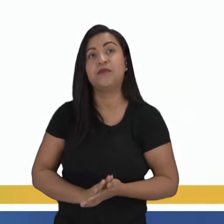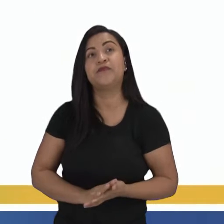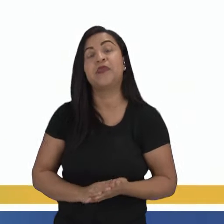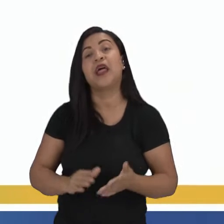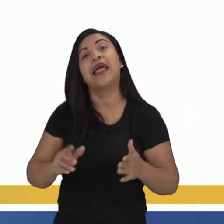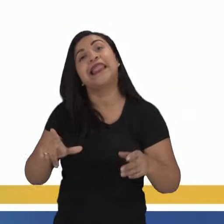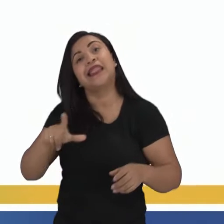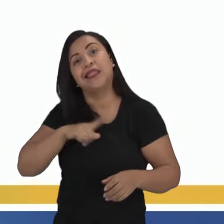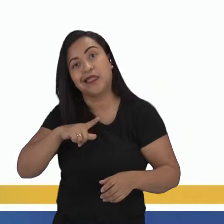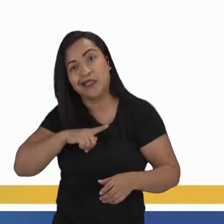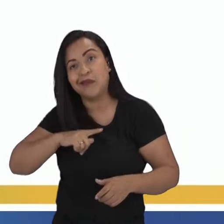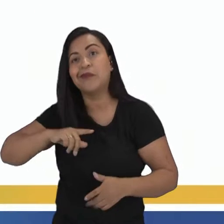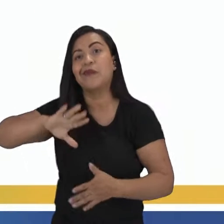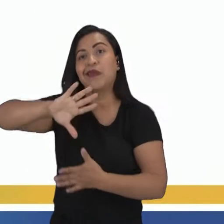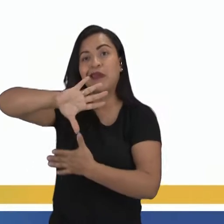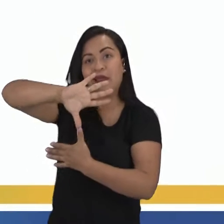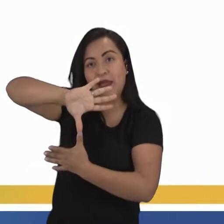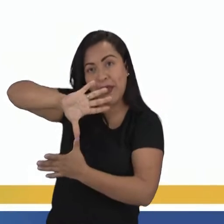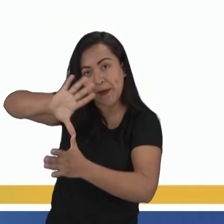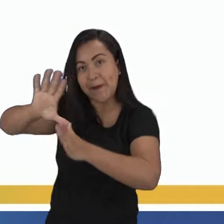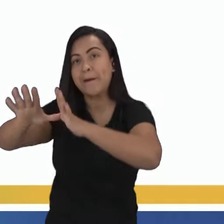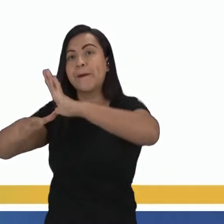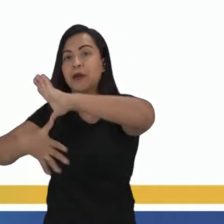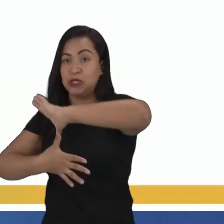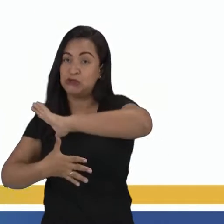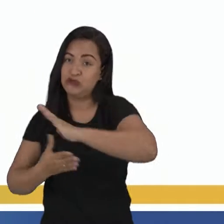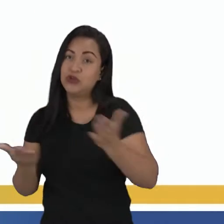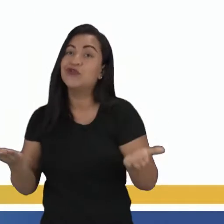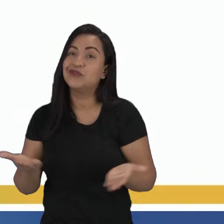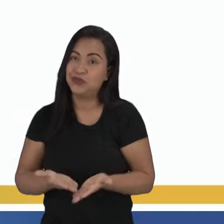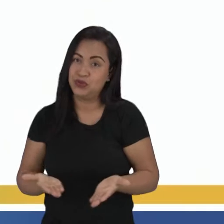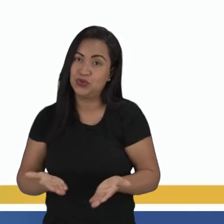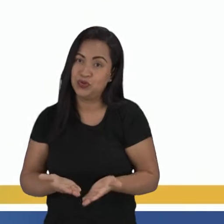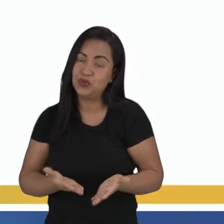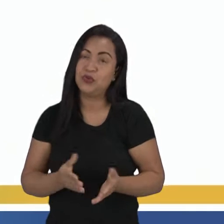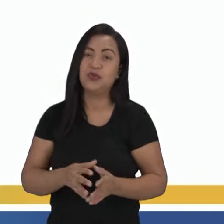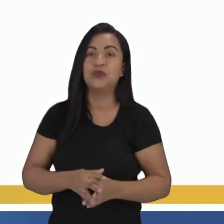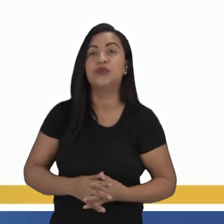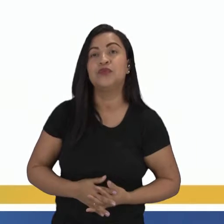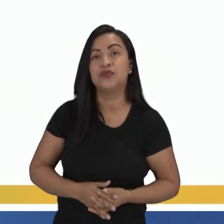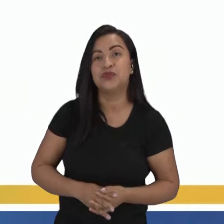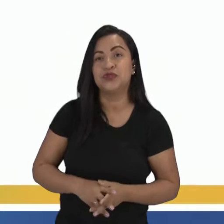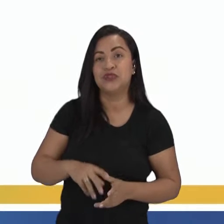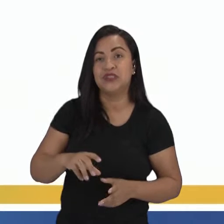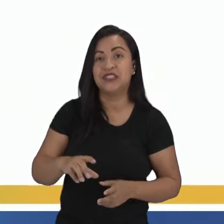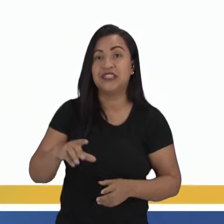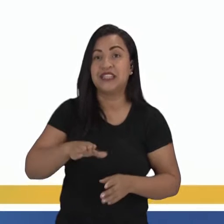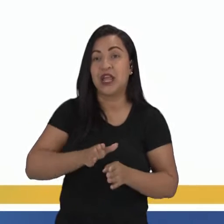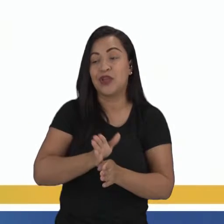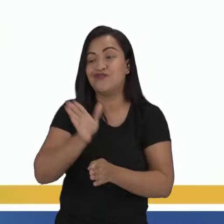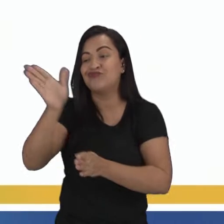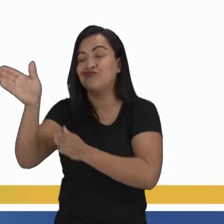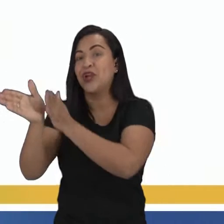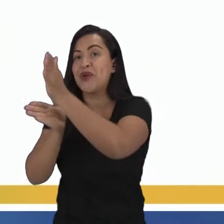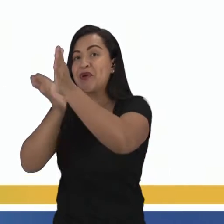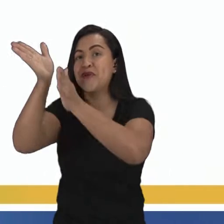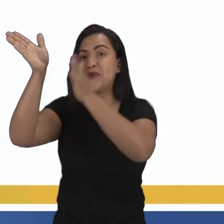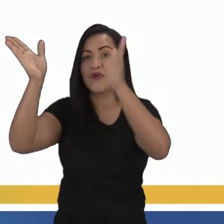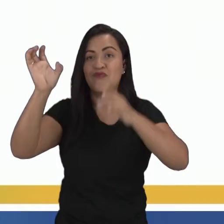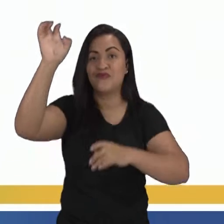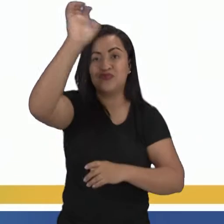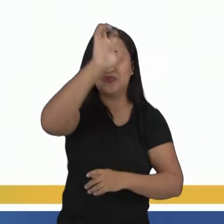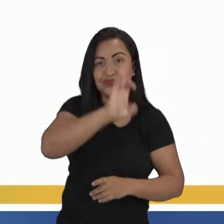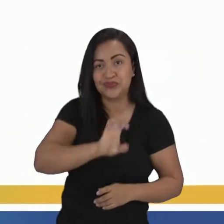pandemia que, no caso, está atrelada ao que estamos convivendo na atualidade, que chega em outras regiões, tanto